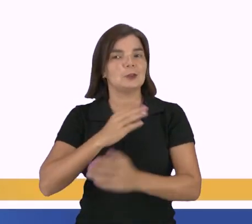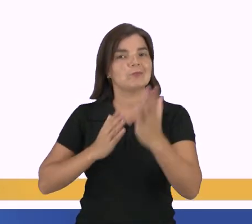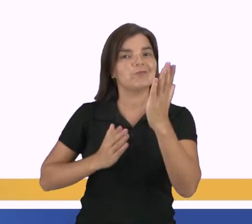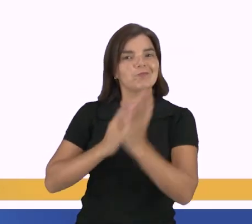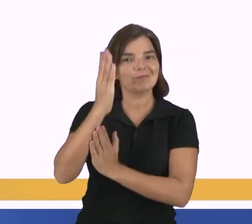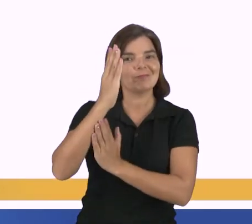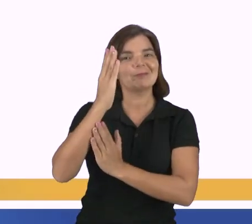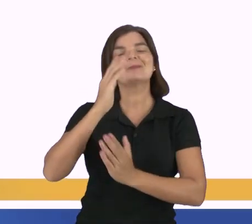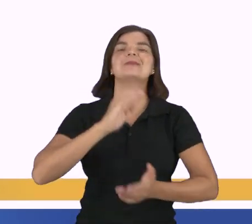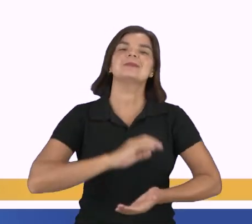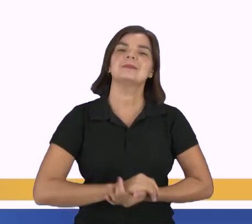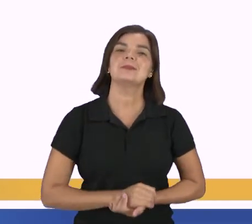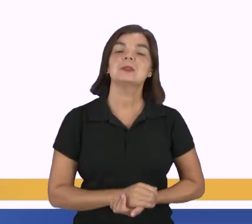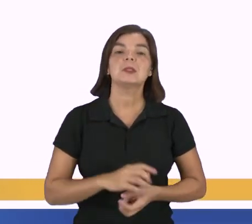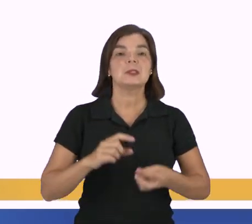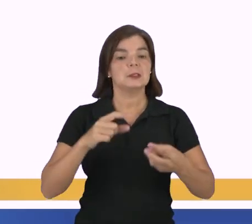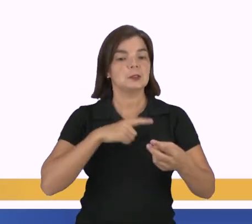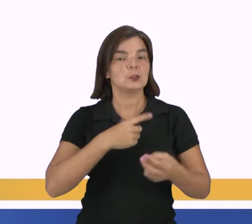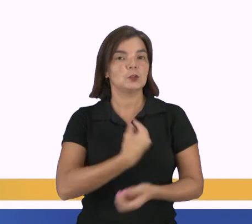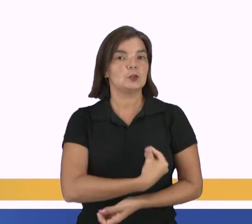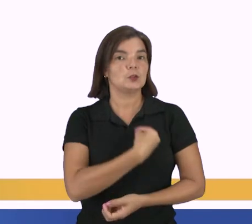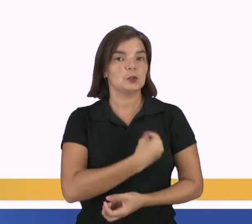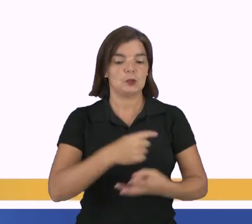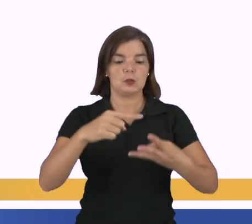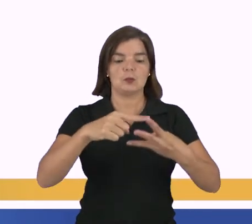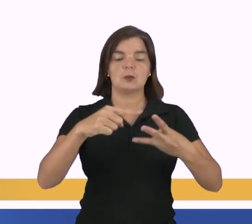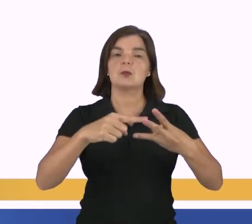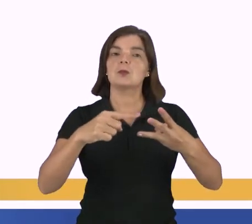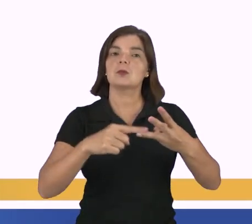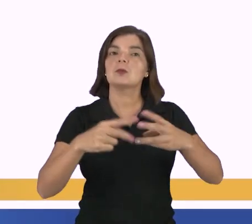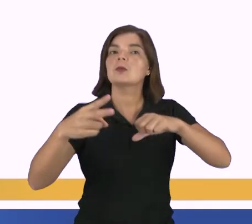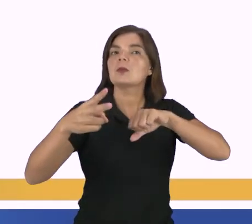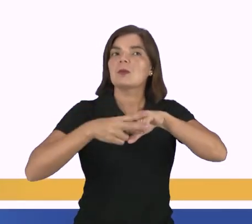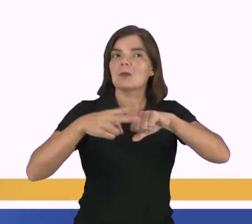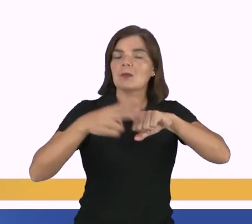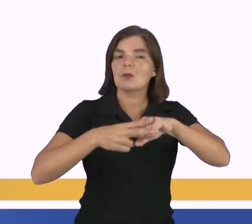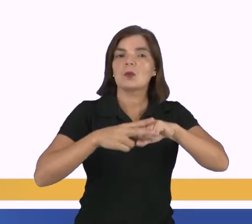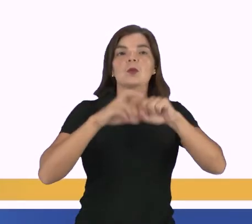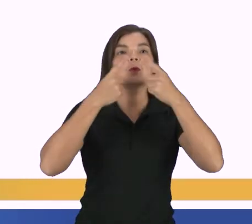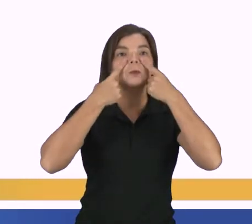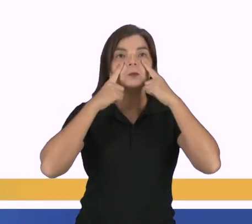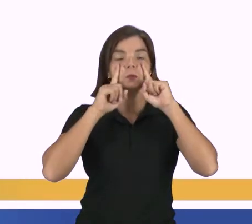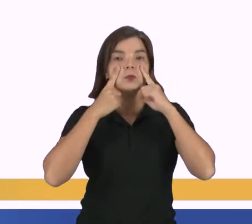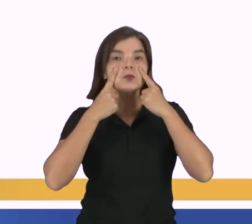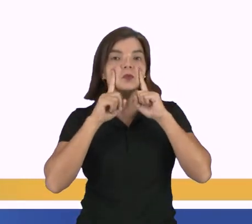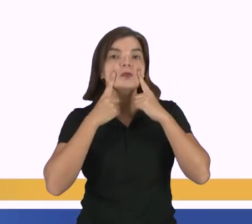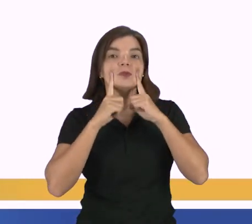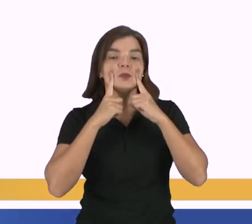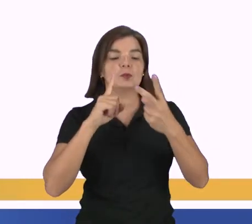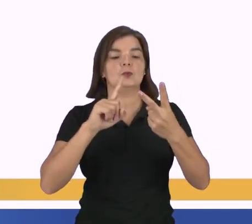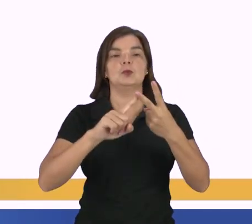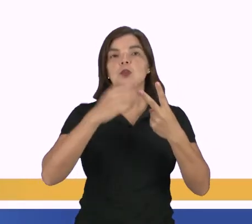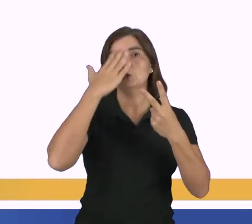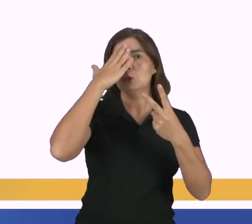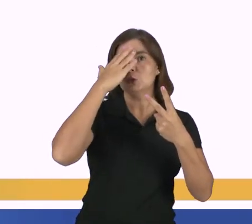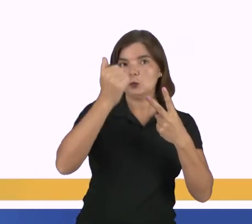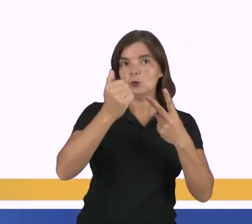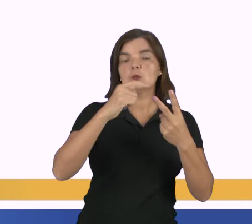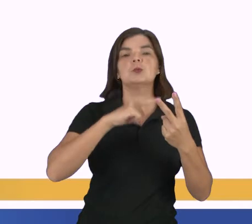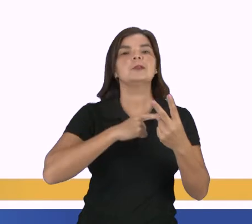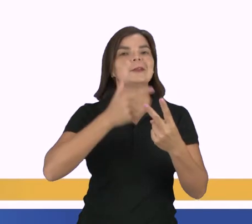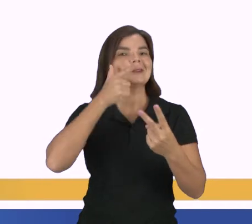aprovado. Então nós temos a presença aí de três verbos. O havia sido é uma locução verbal, tá